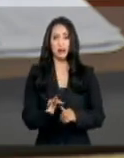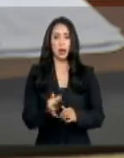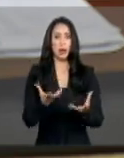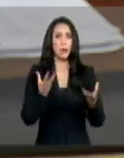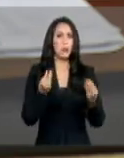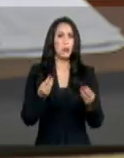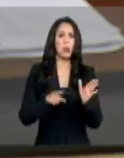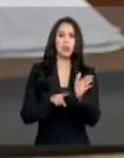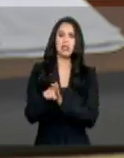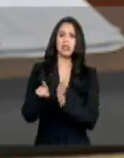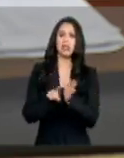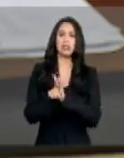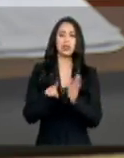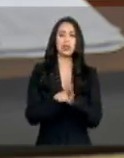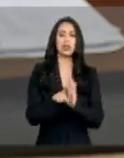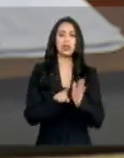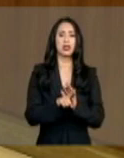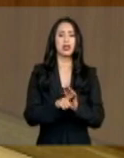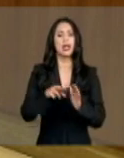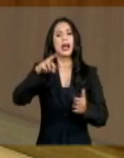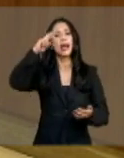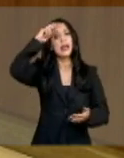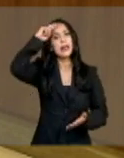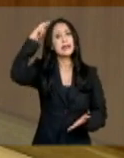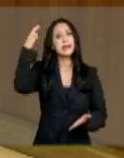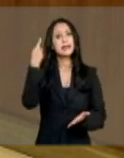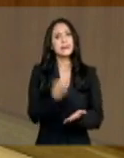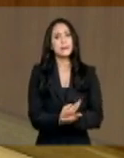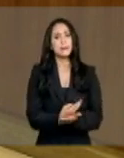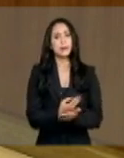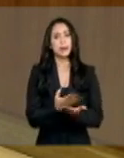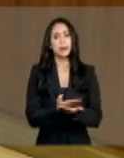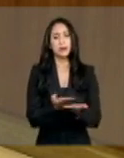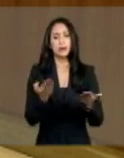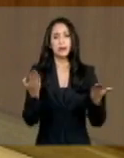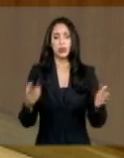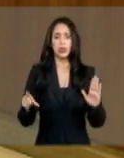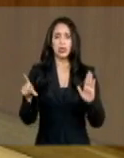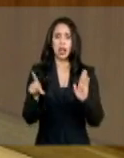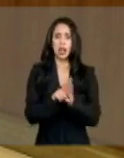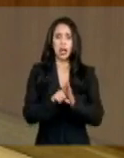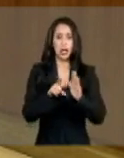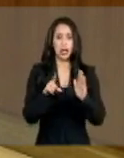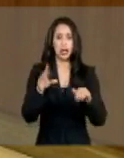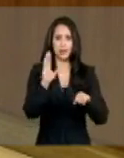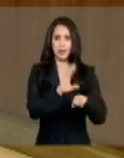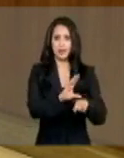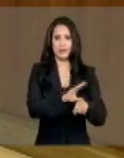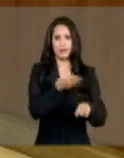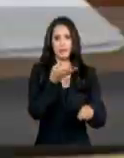está no respeito irrestrito à lei das leis